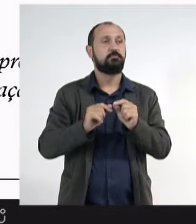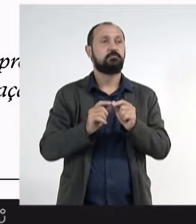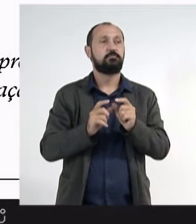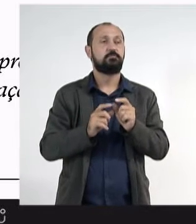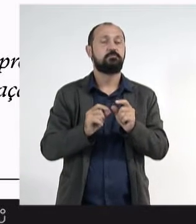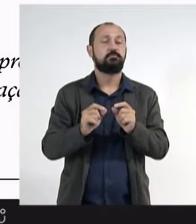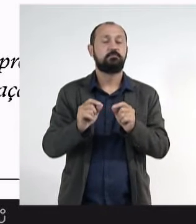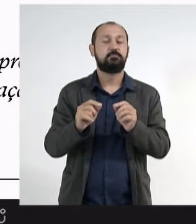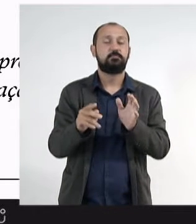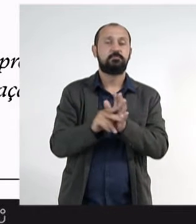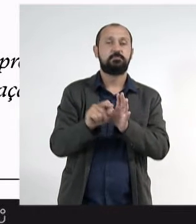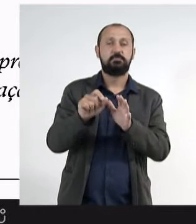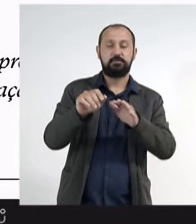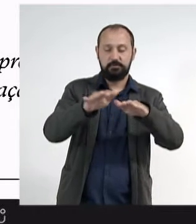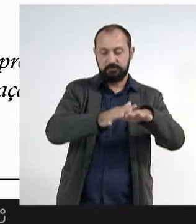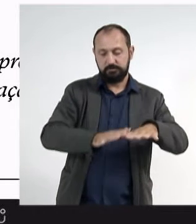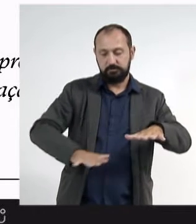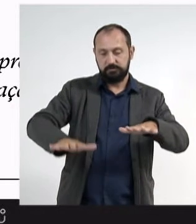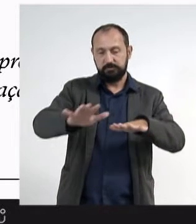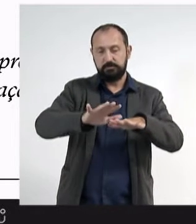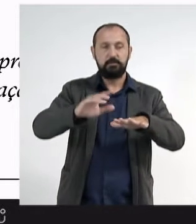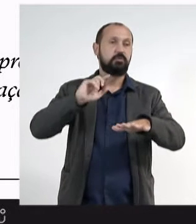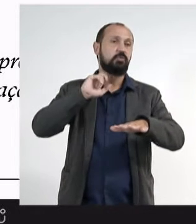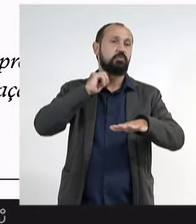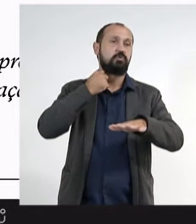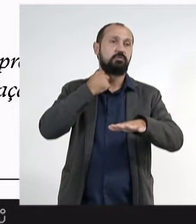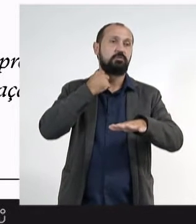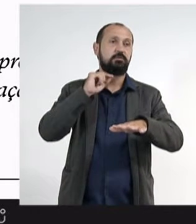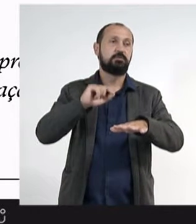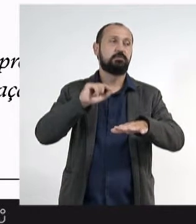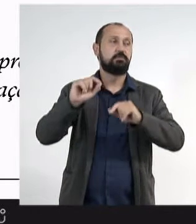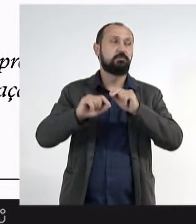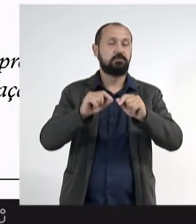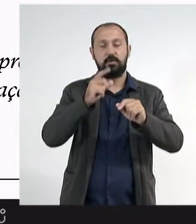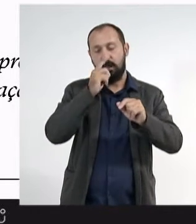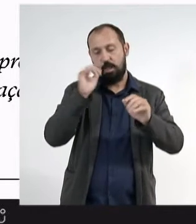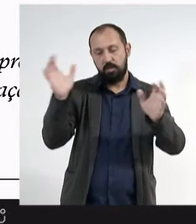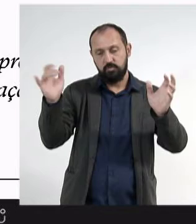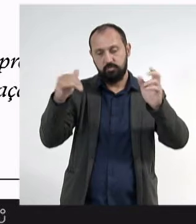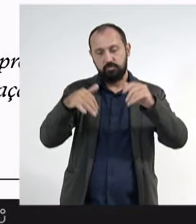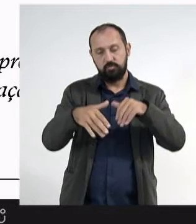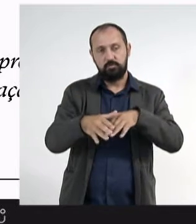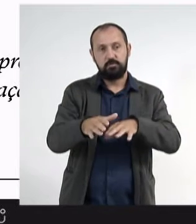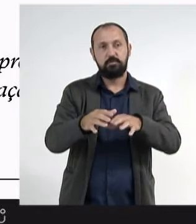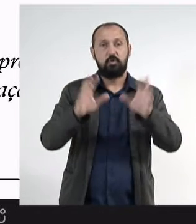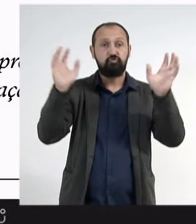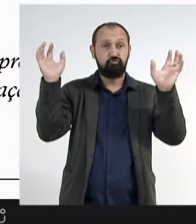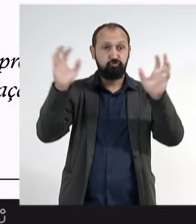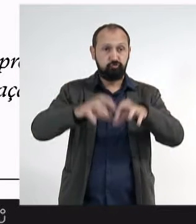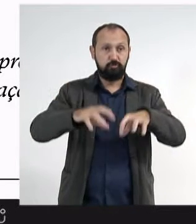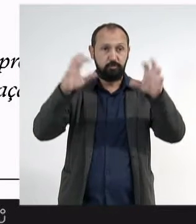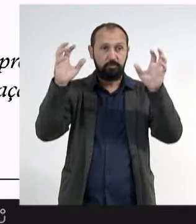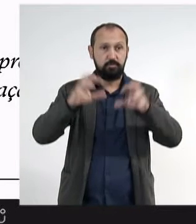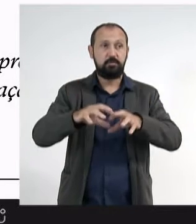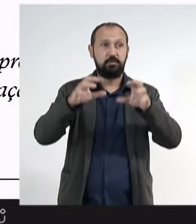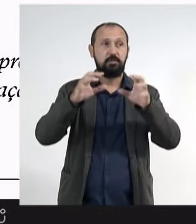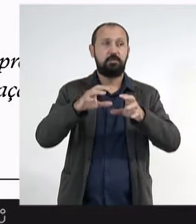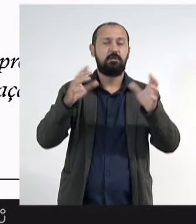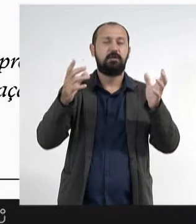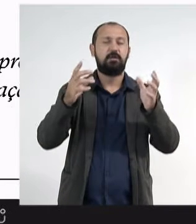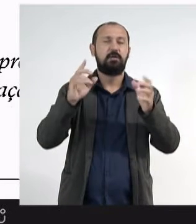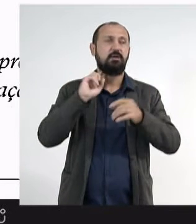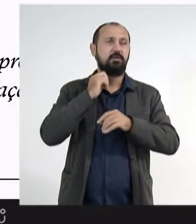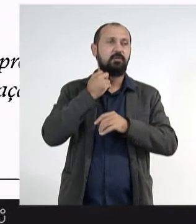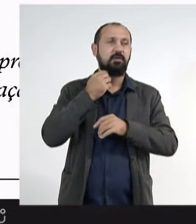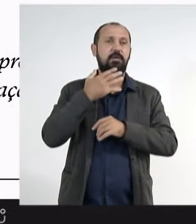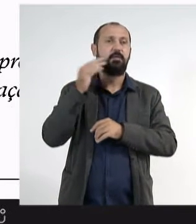poluente, que é a lavagem da superfície urbana contaminada, que vai parar na água. Numa enchente, a contaminação de